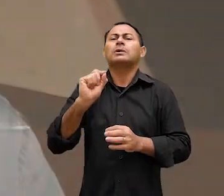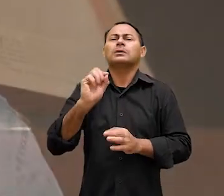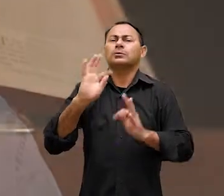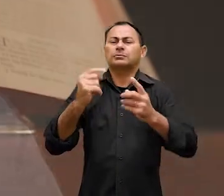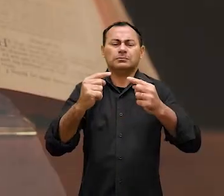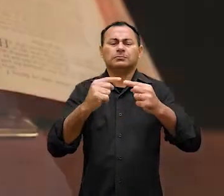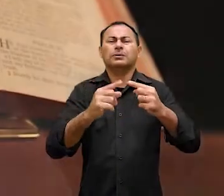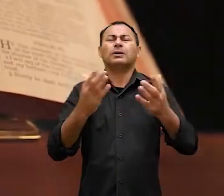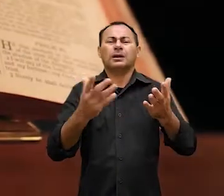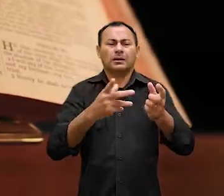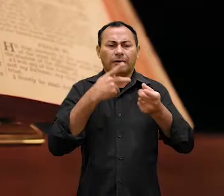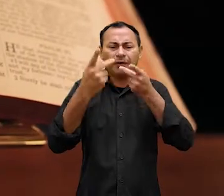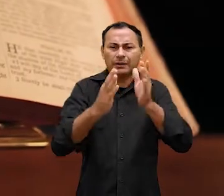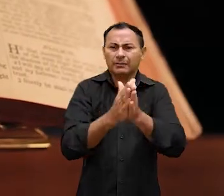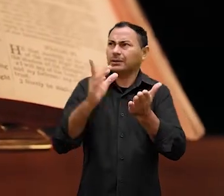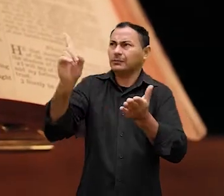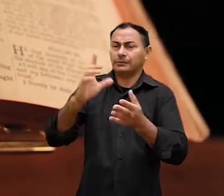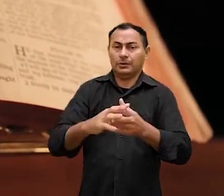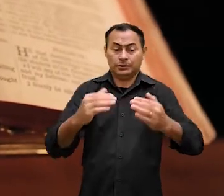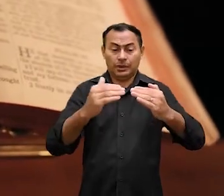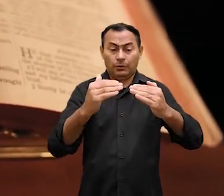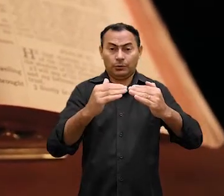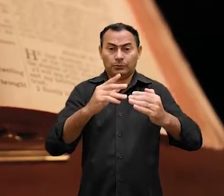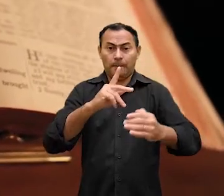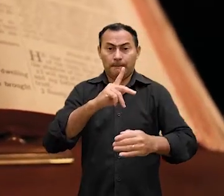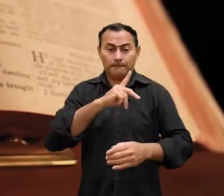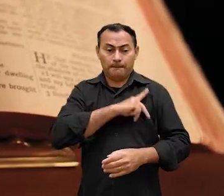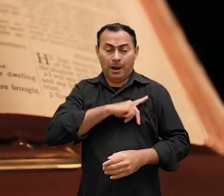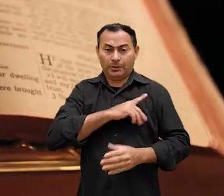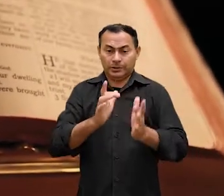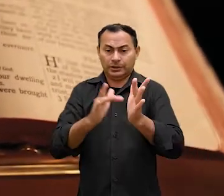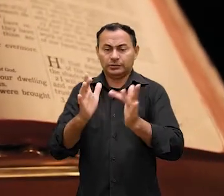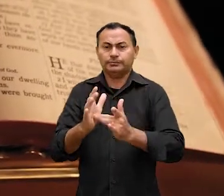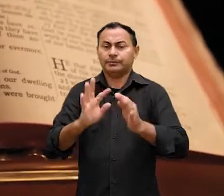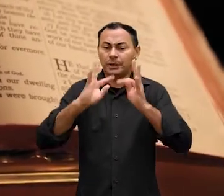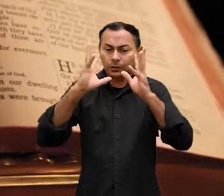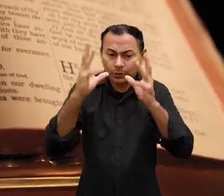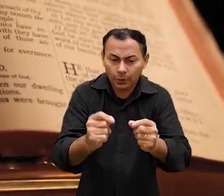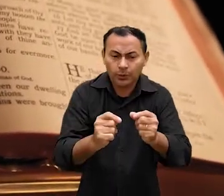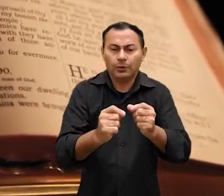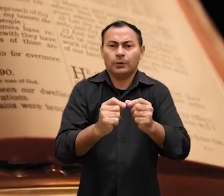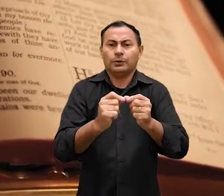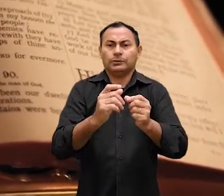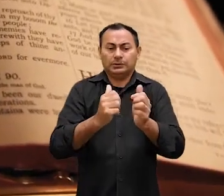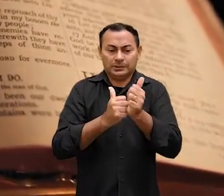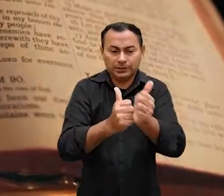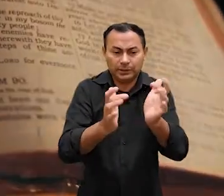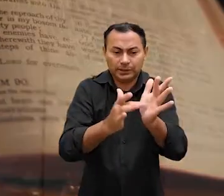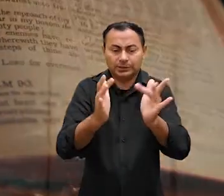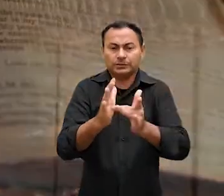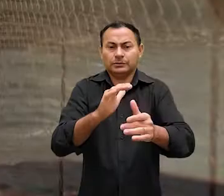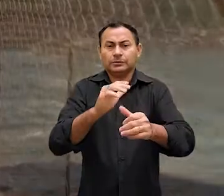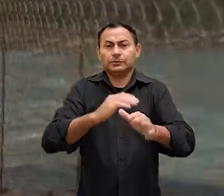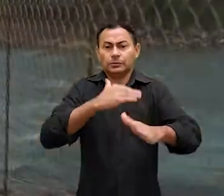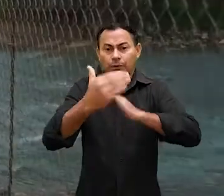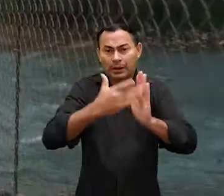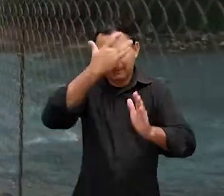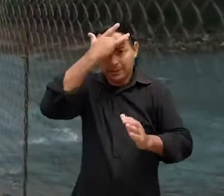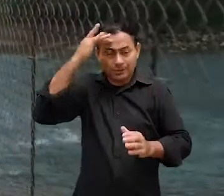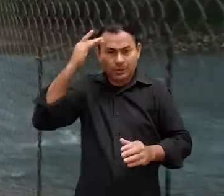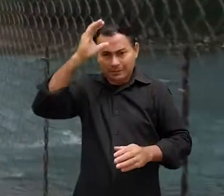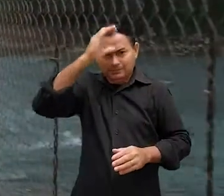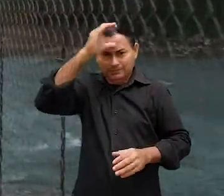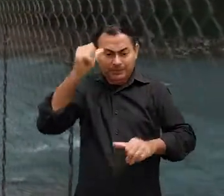ver, hein? Bom, de acordo com Paulo e Jesus, todo seguidor de Cristo, todo cristão que nasceu de novo, deveria ser